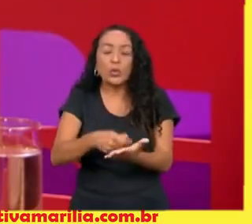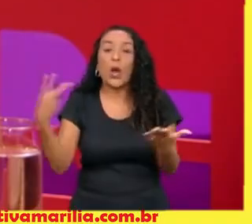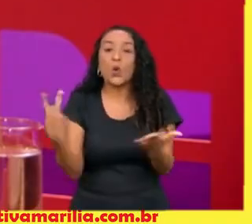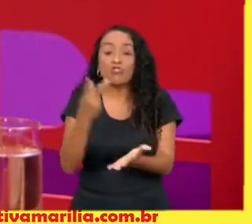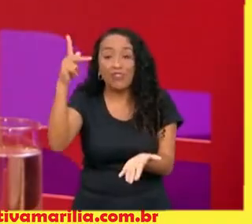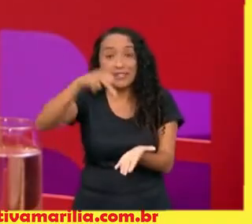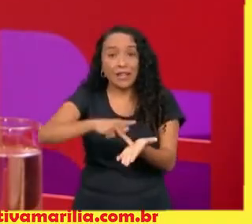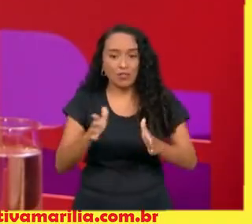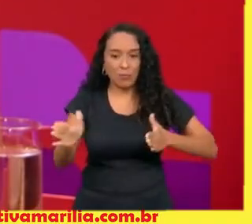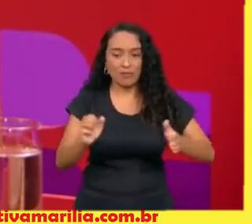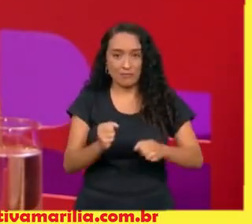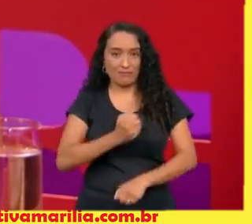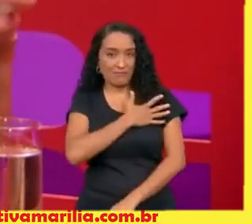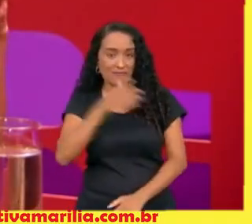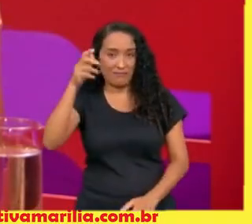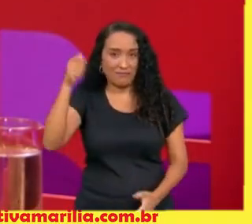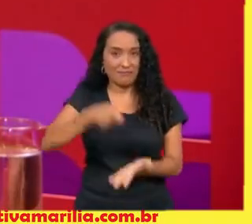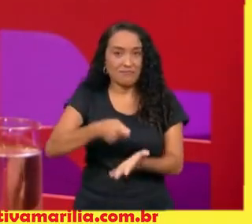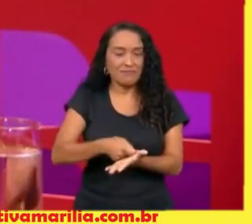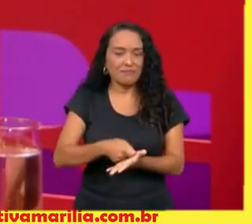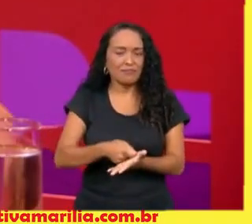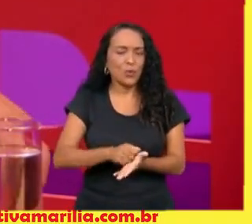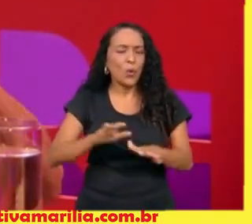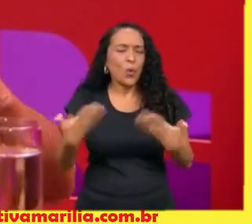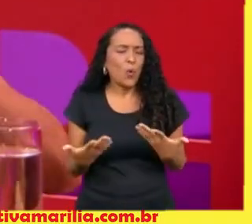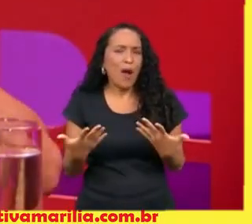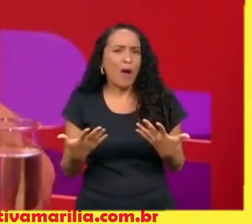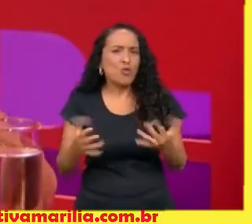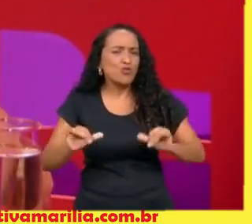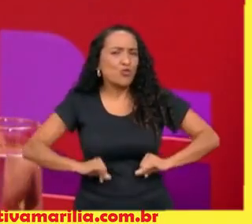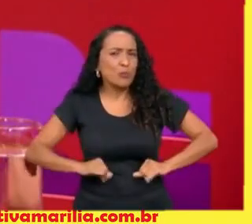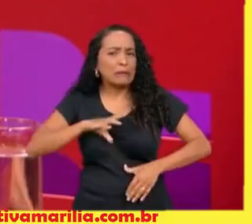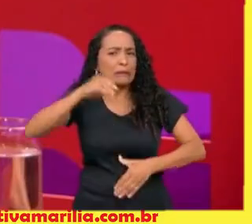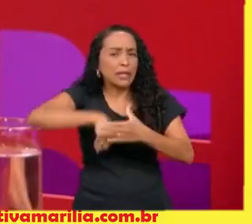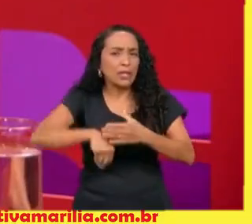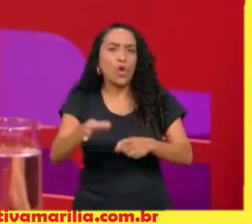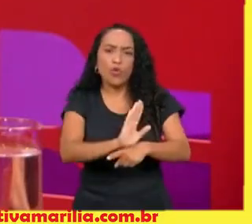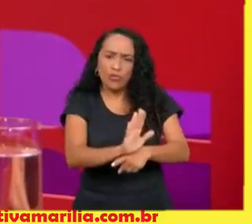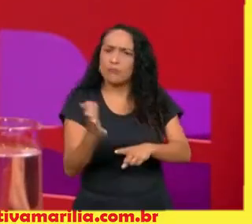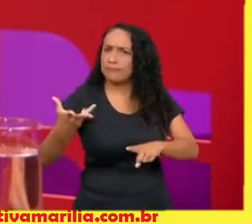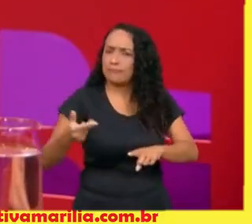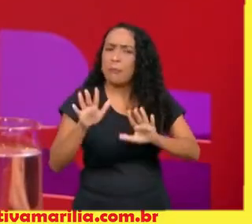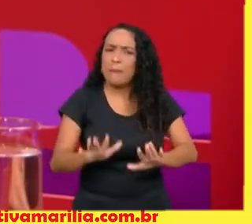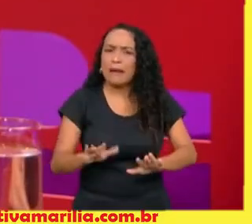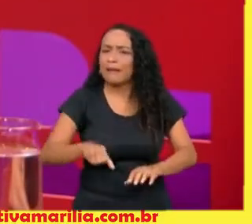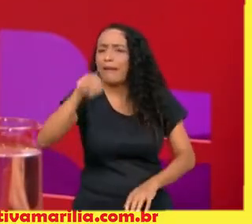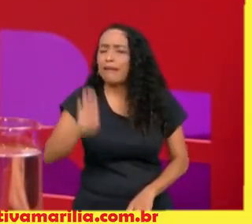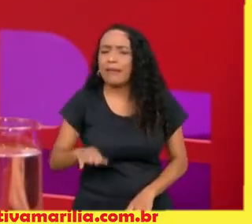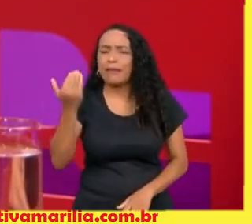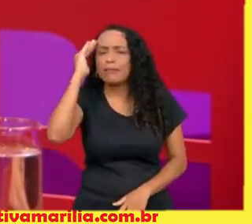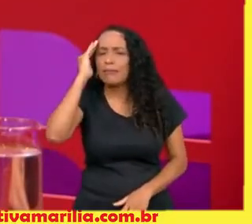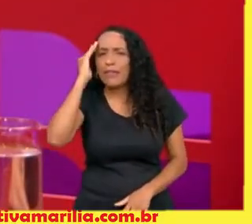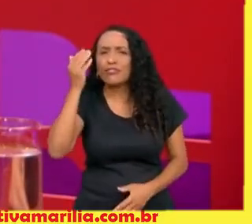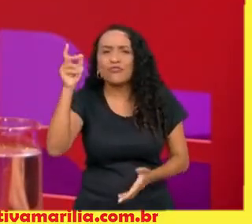ditadura, né? Se elas sabem qual é o drama que está ali. O filme é espetacular, é genial, mas talvez quem entende qual é o drama que está ali, não